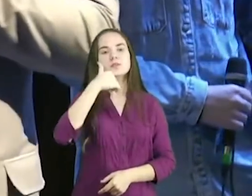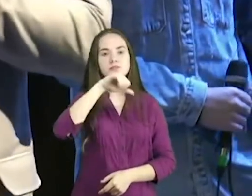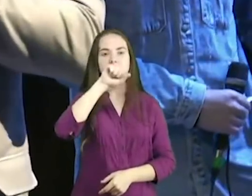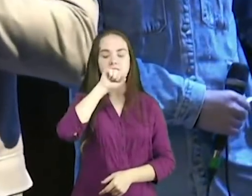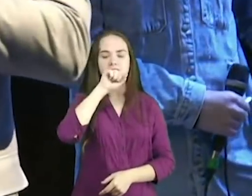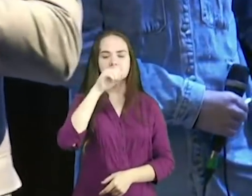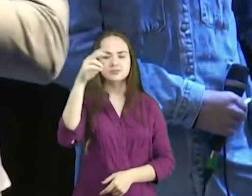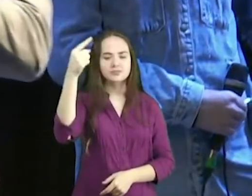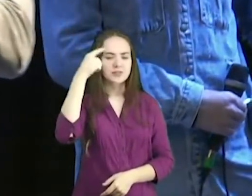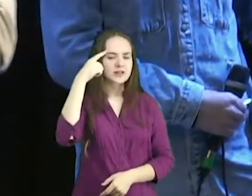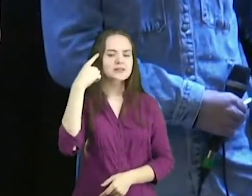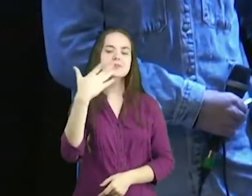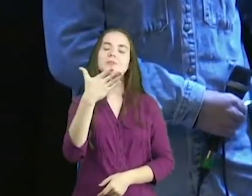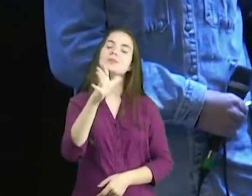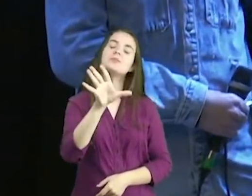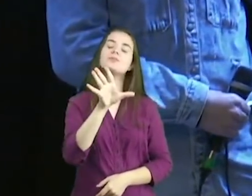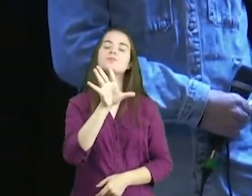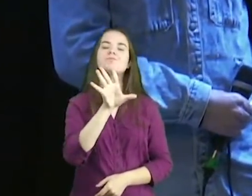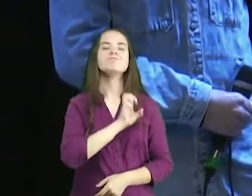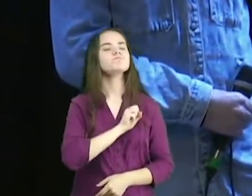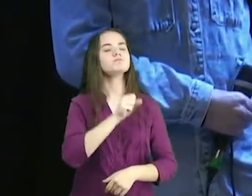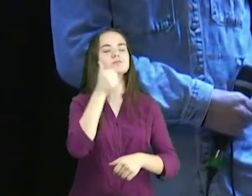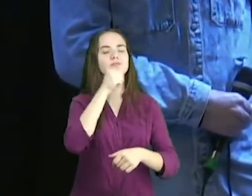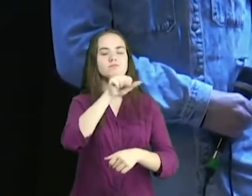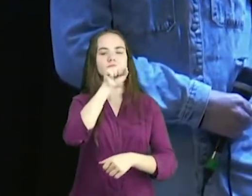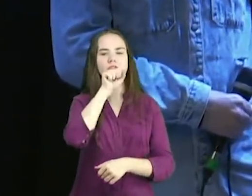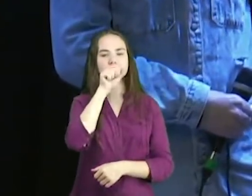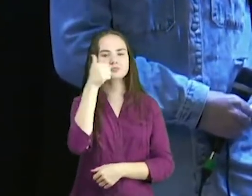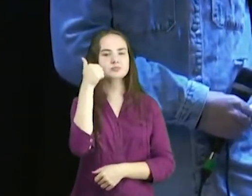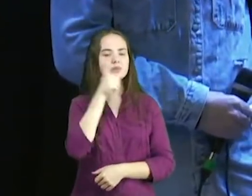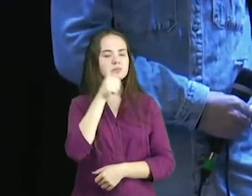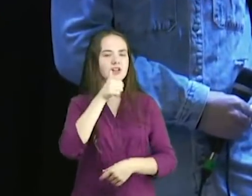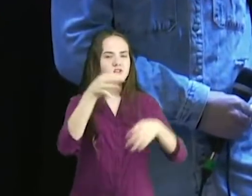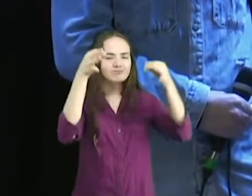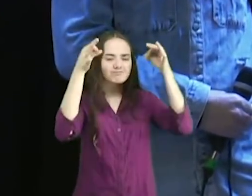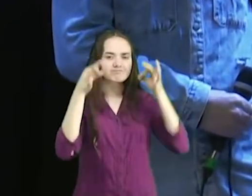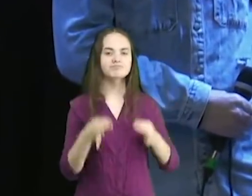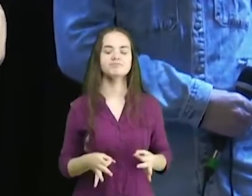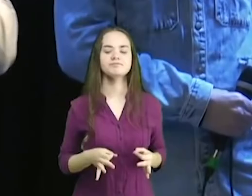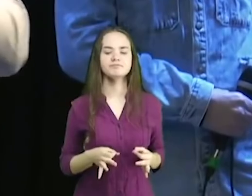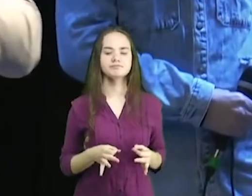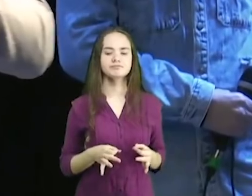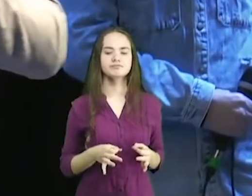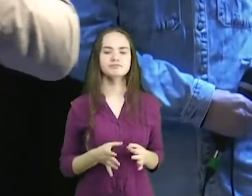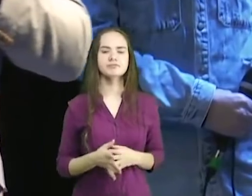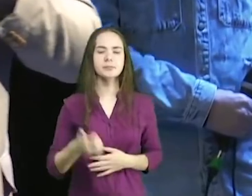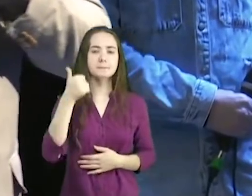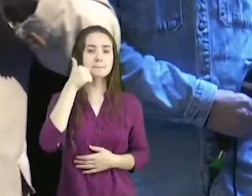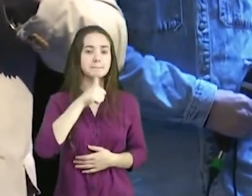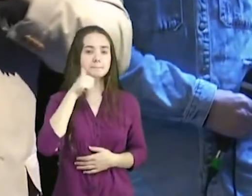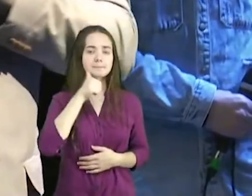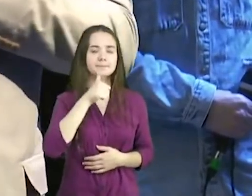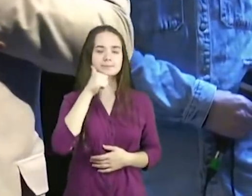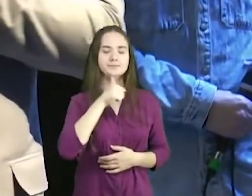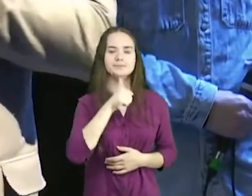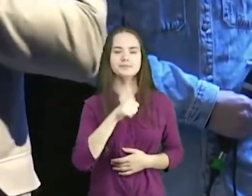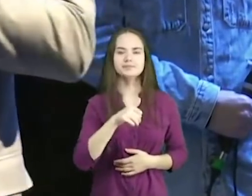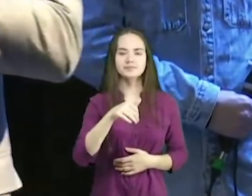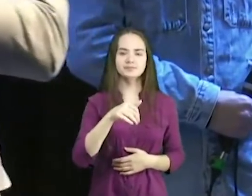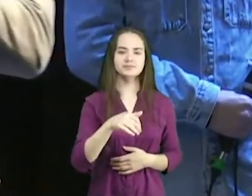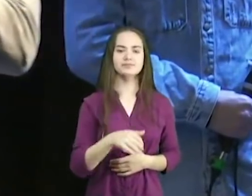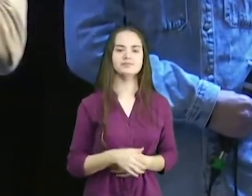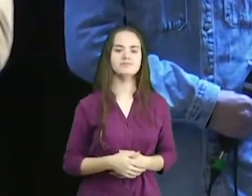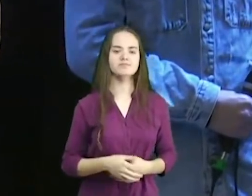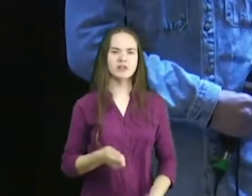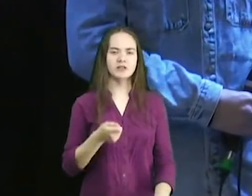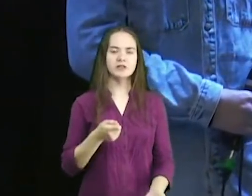numa mãe doce. Pensa numa mulher que foi exemplar. Pensa numa mulher de uma fibra,